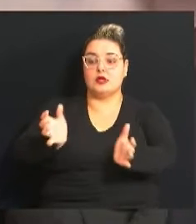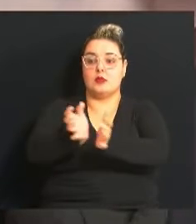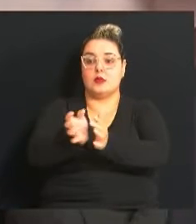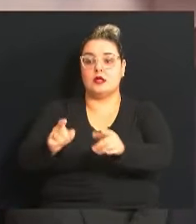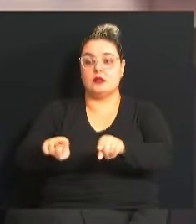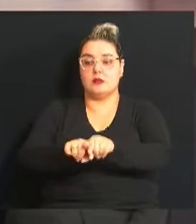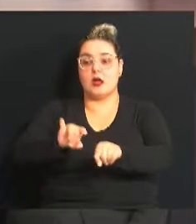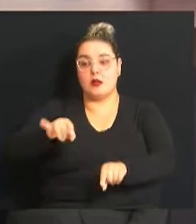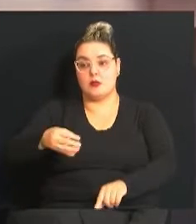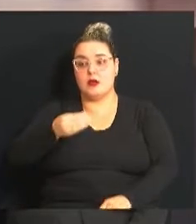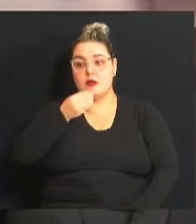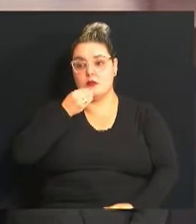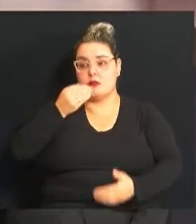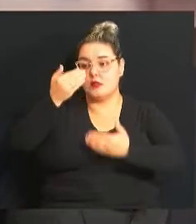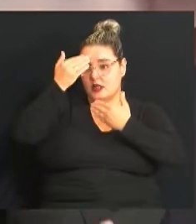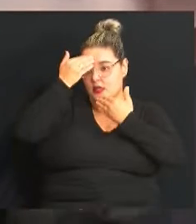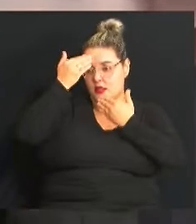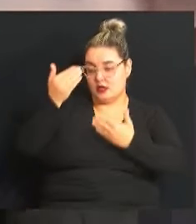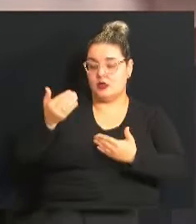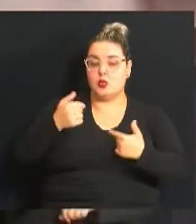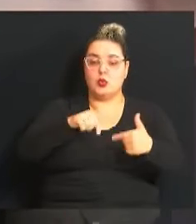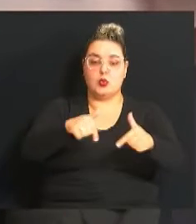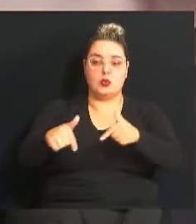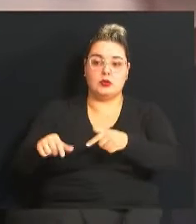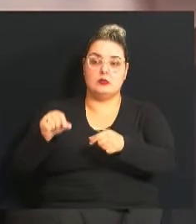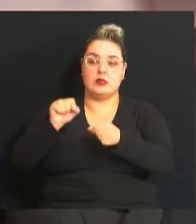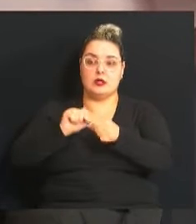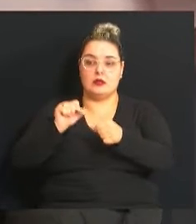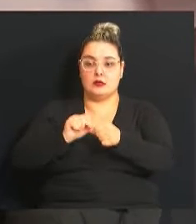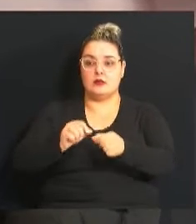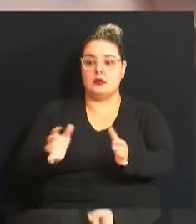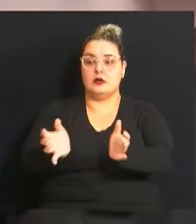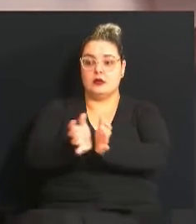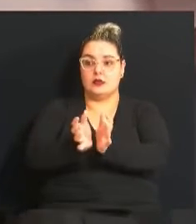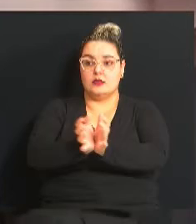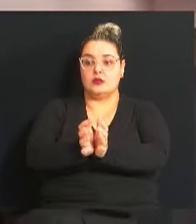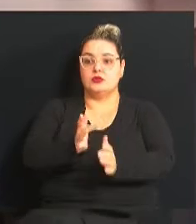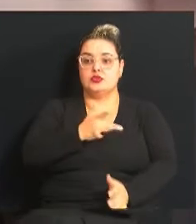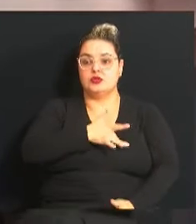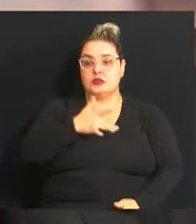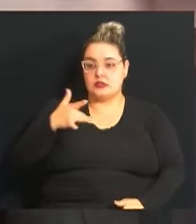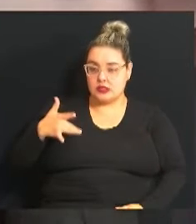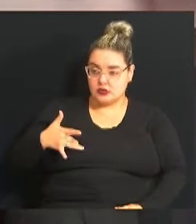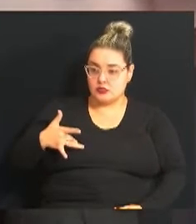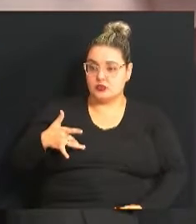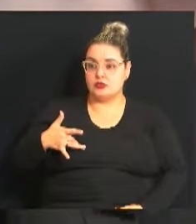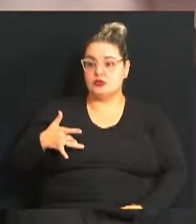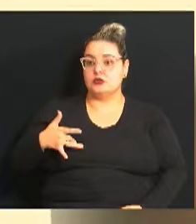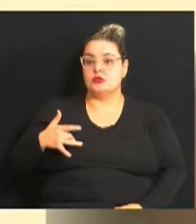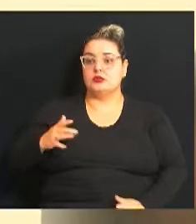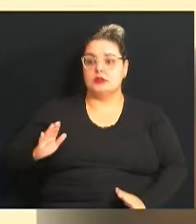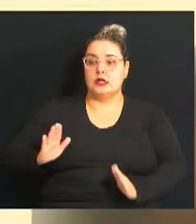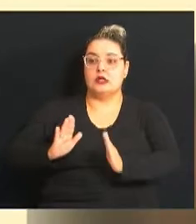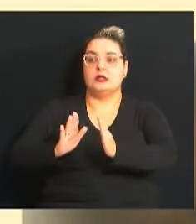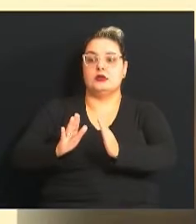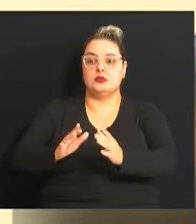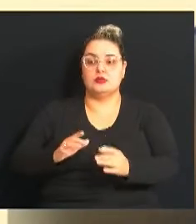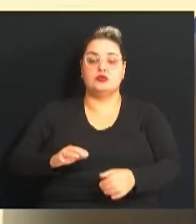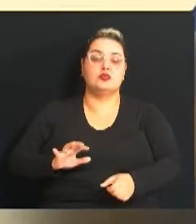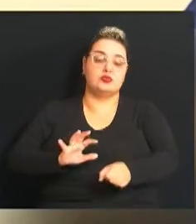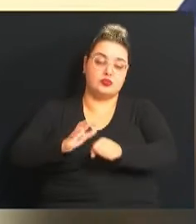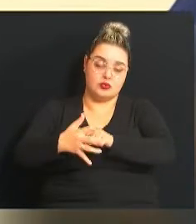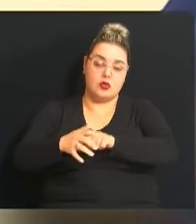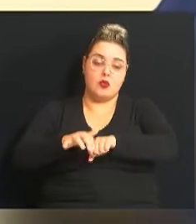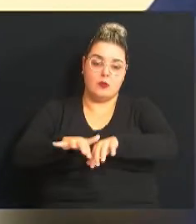aproveitou para agradecer o trabalho realizado pelas equipes de saúde que ficaram na linha de frente no enfrentamento